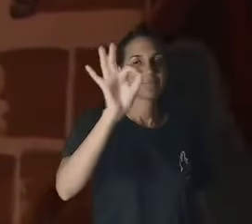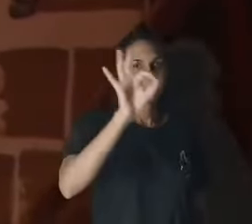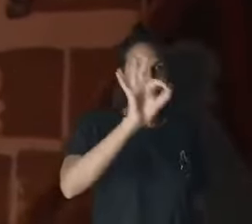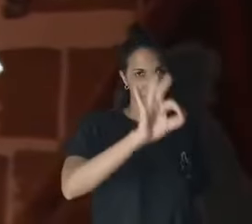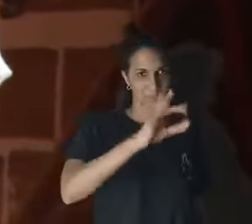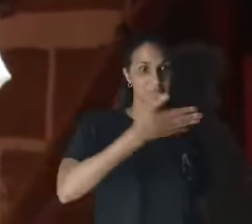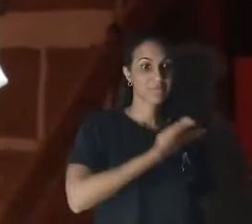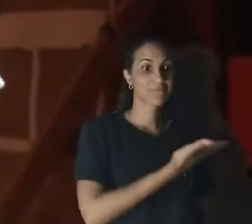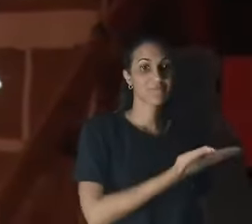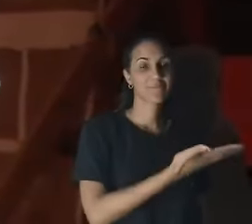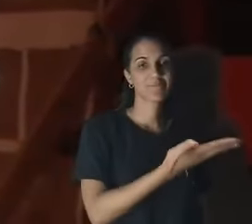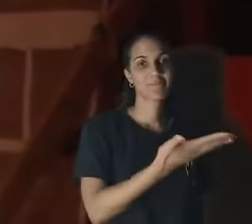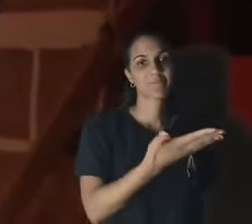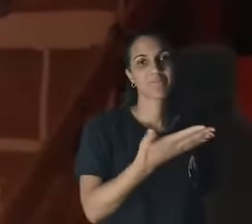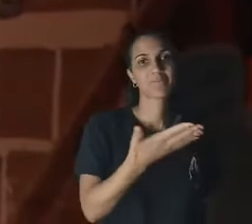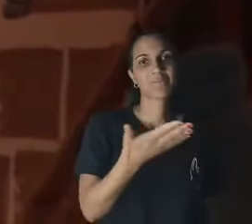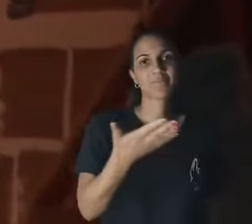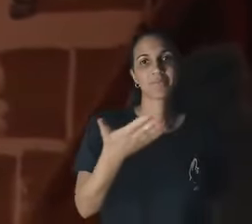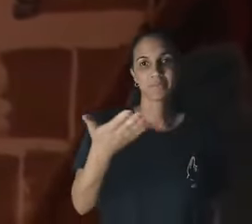sobre